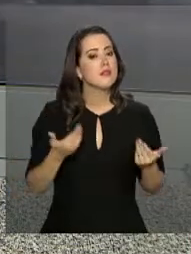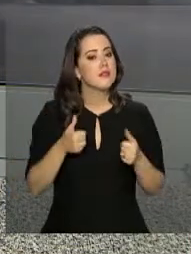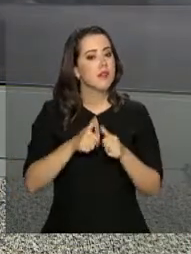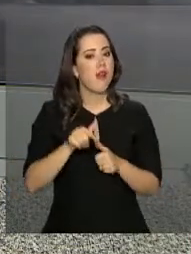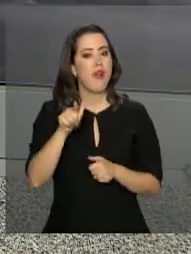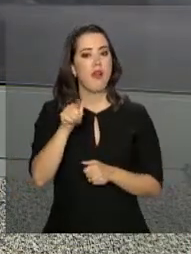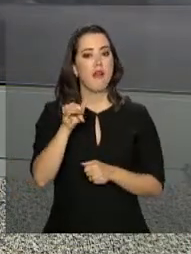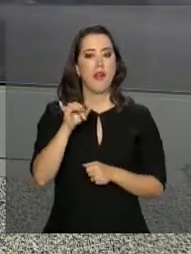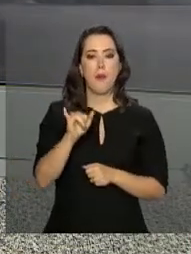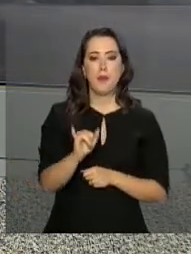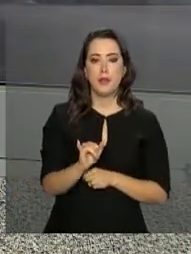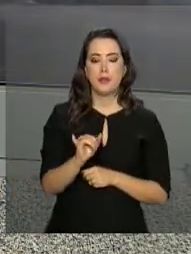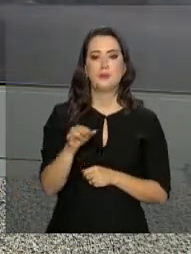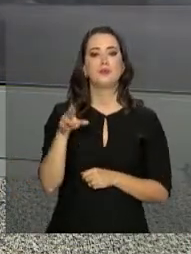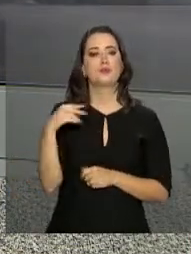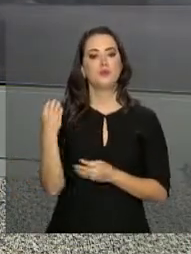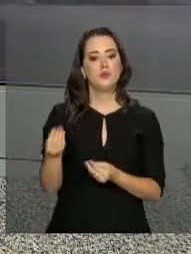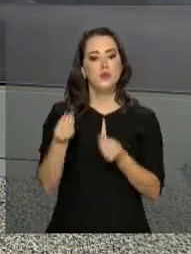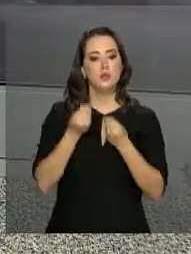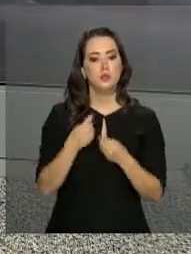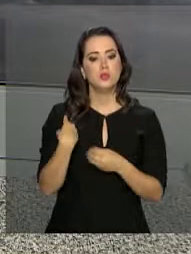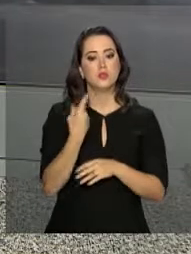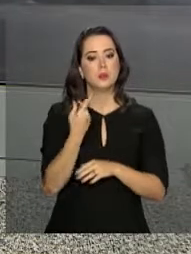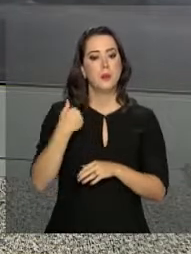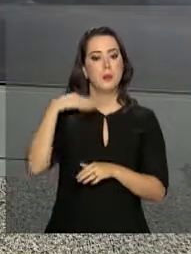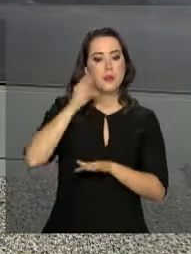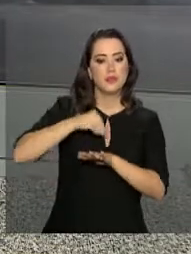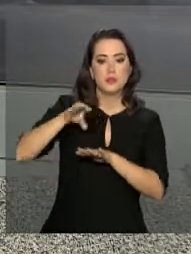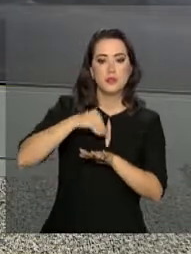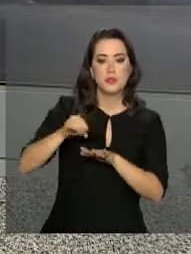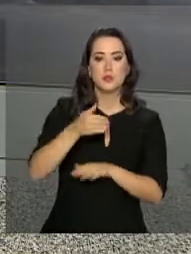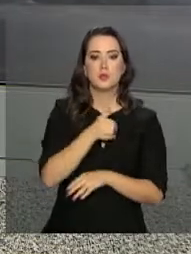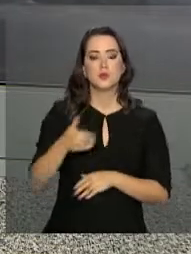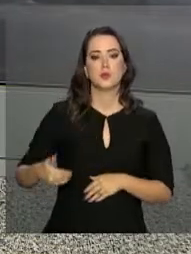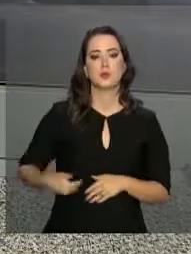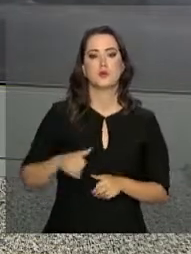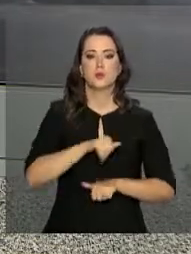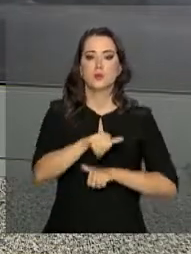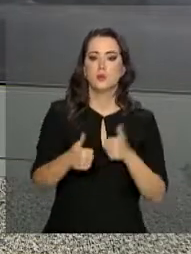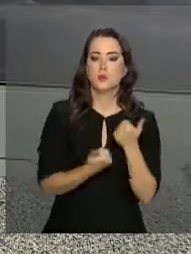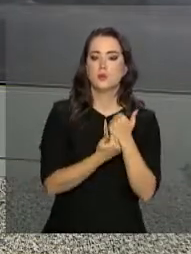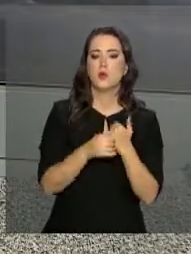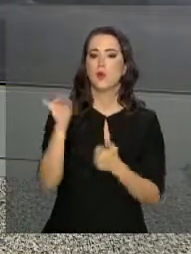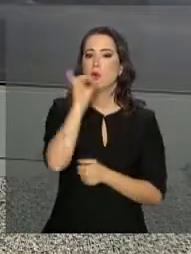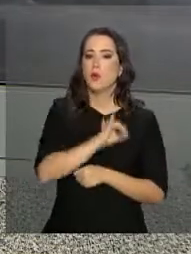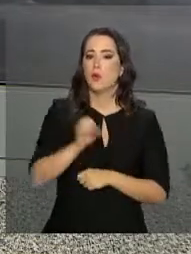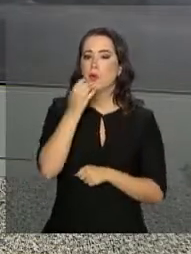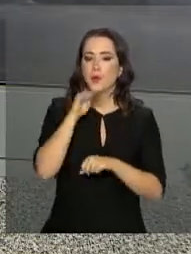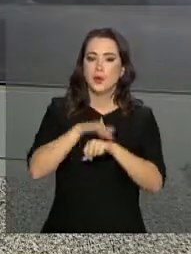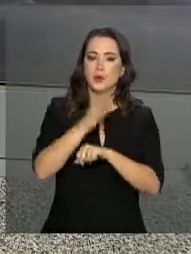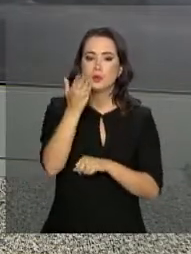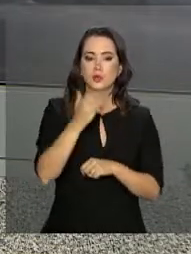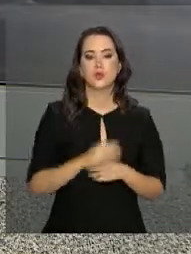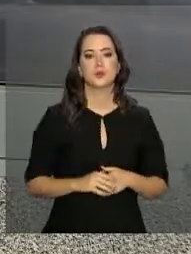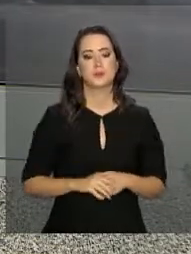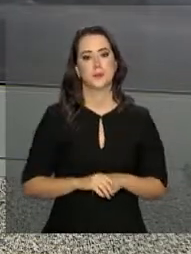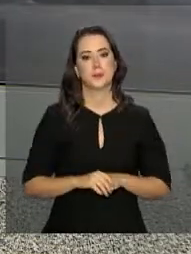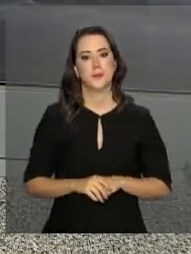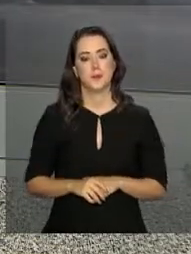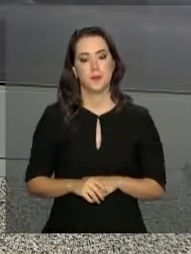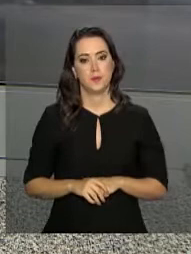repórter gabriela noronha que traz mais informações sobre o governo de transição o la gabriela boa noite